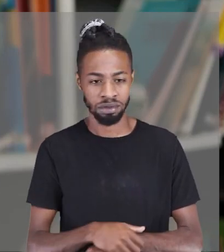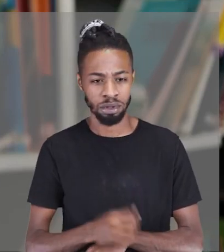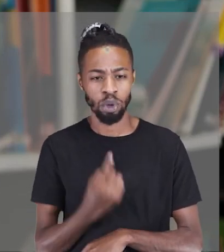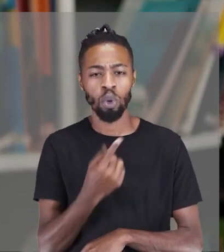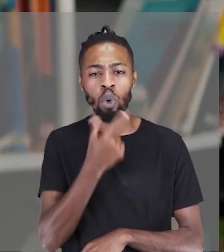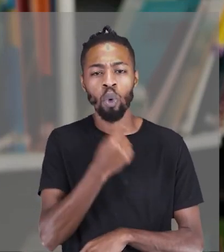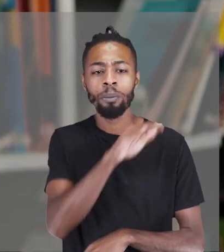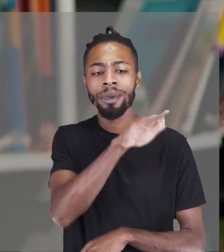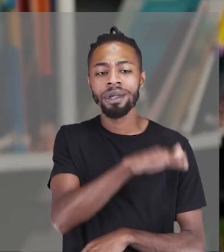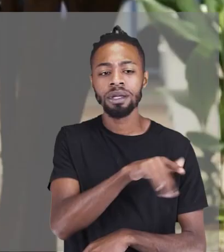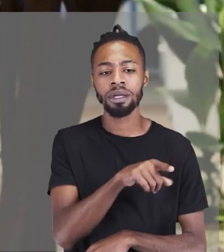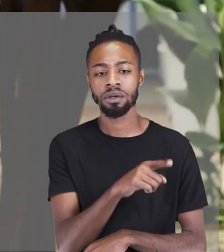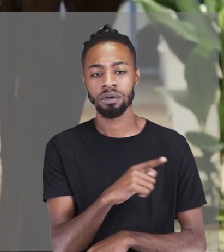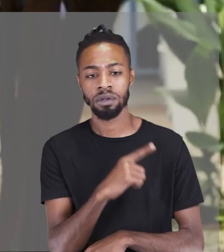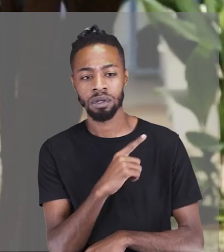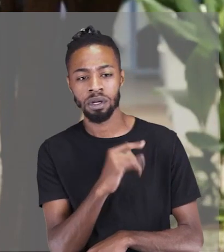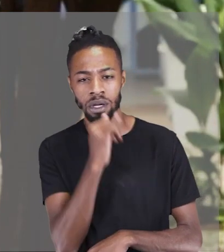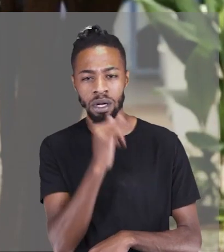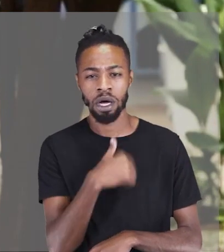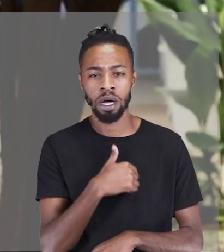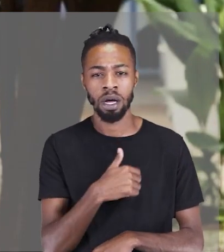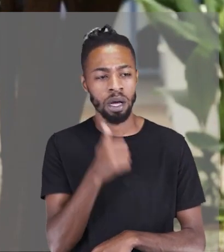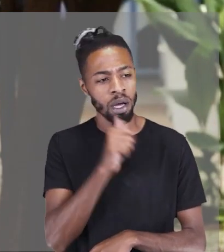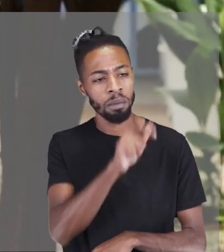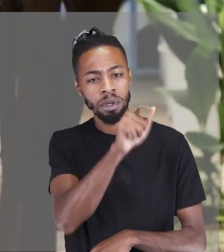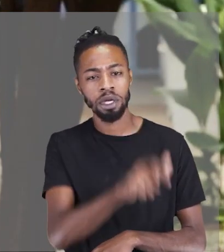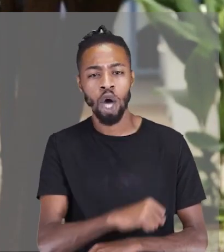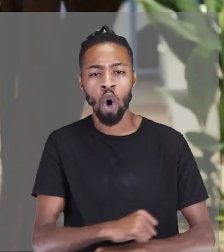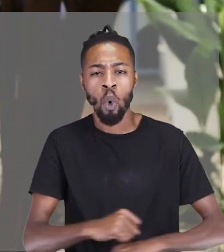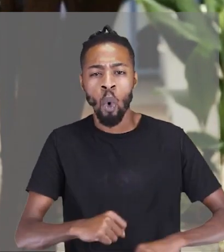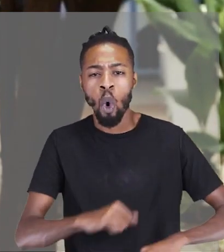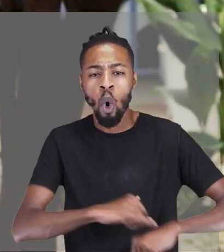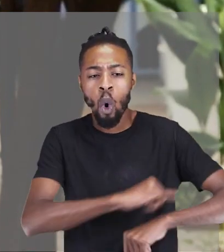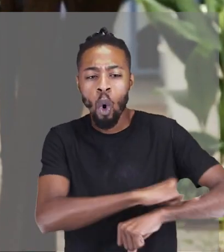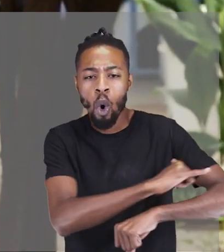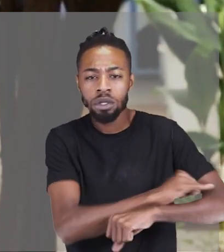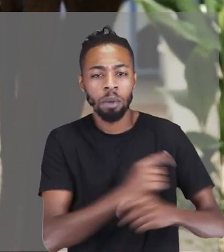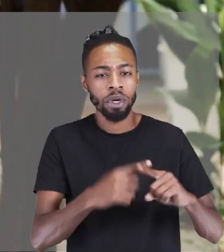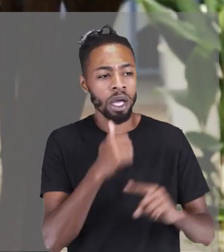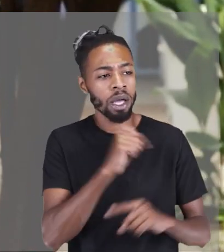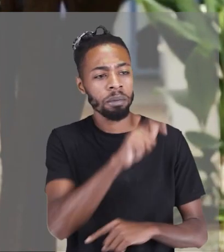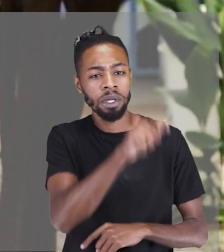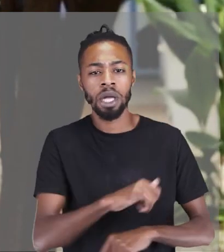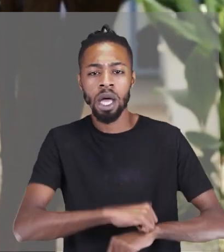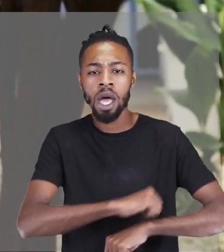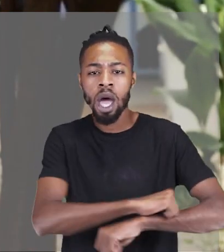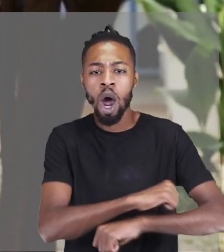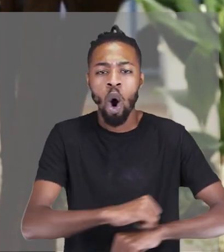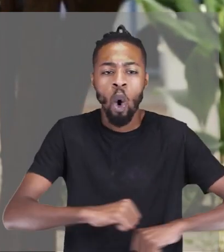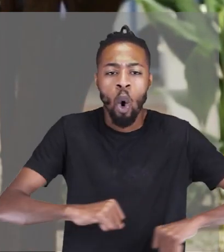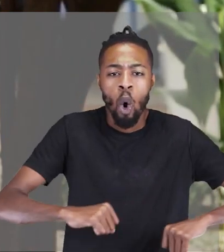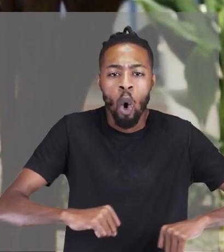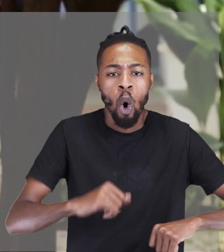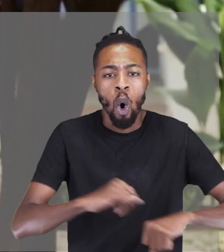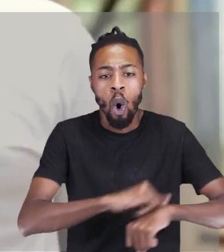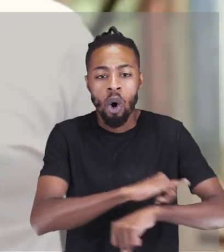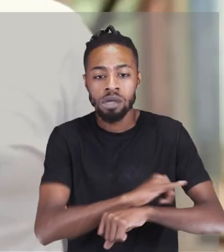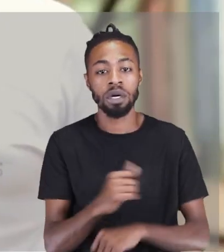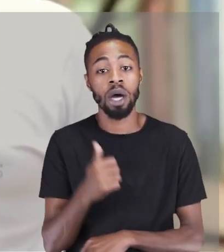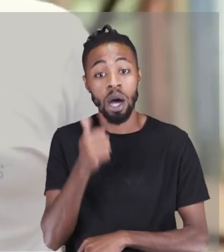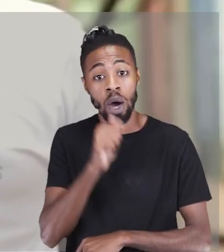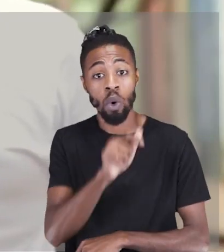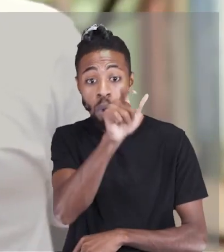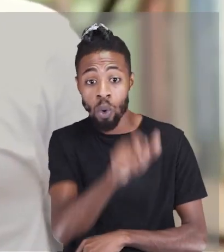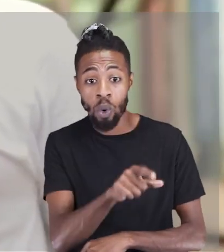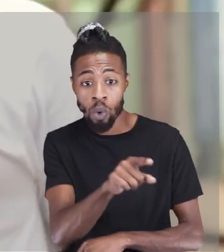Por ser muito magro. Foi um menino. Ele tava chamando a menina de gorda, xingando ela só porque ela era gorda.